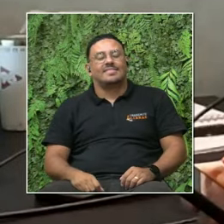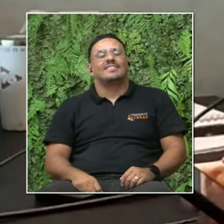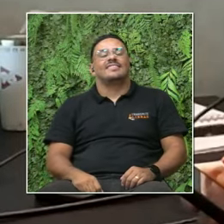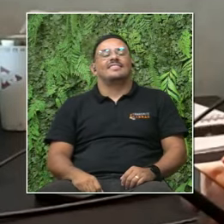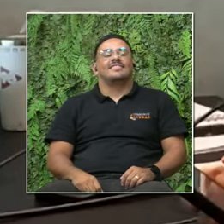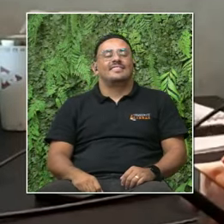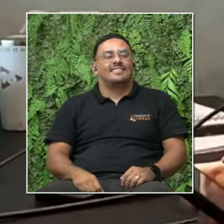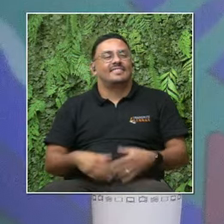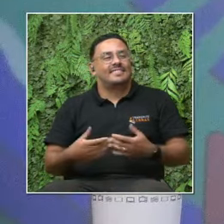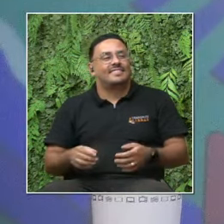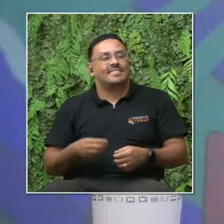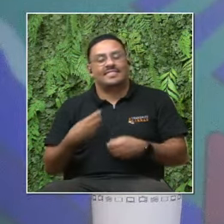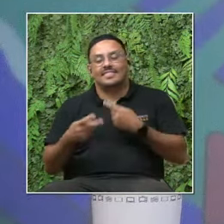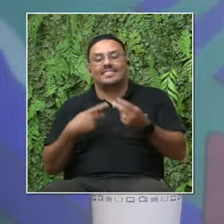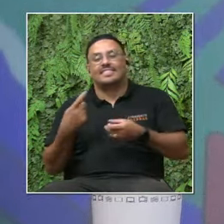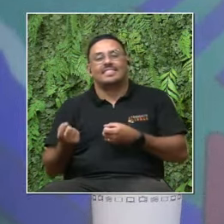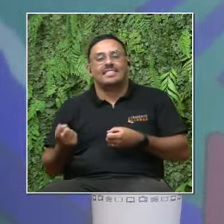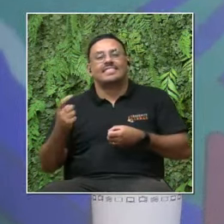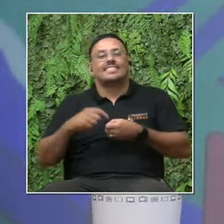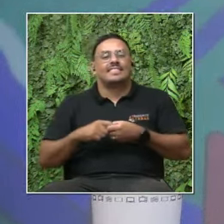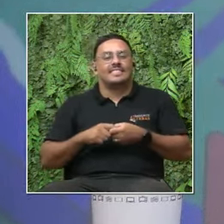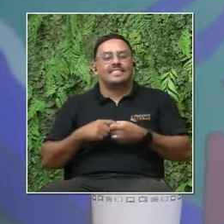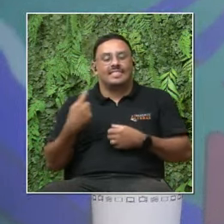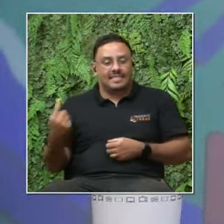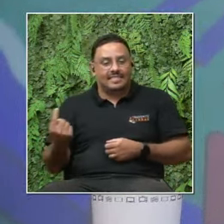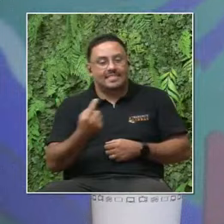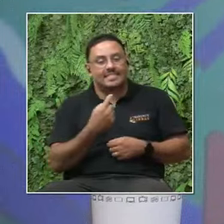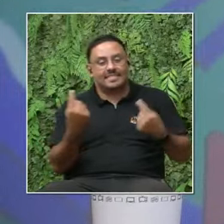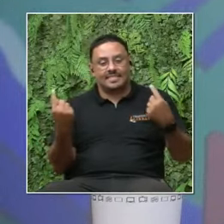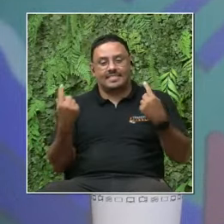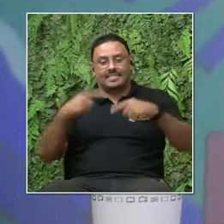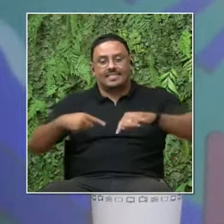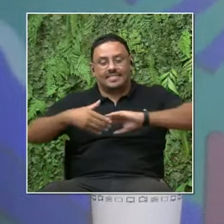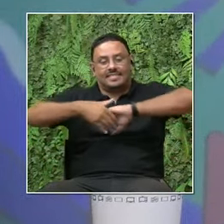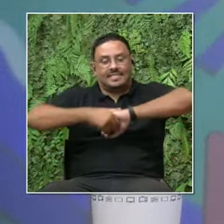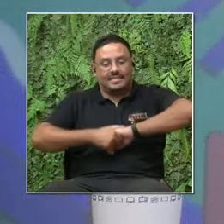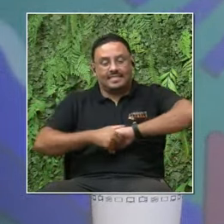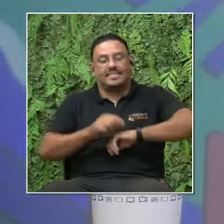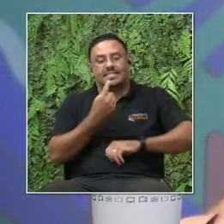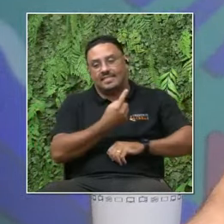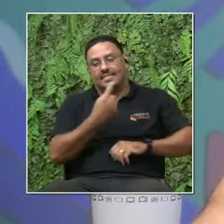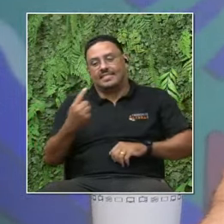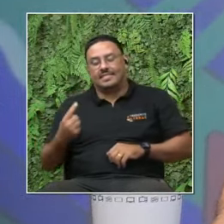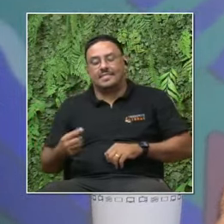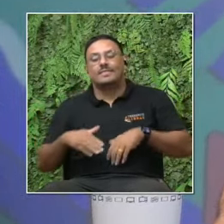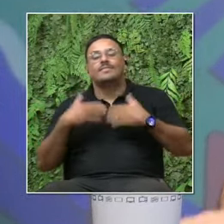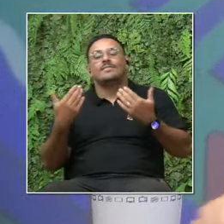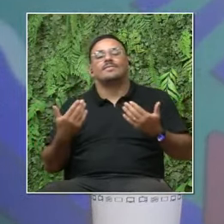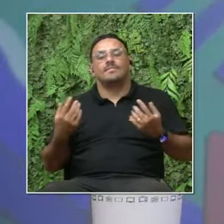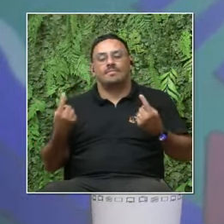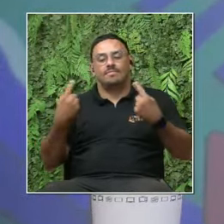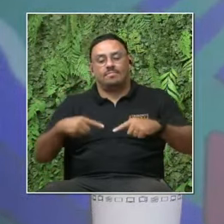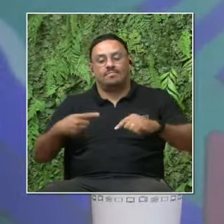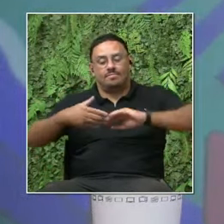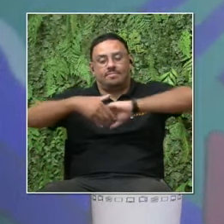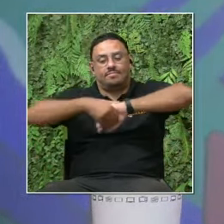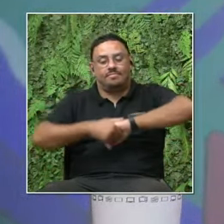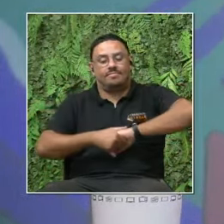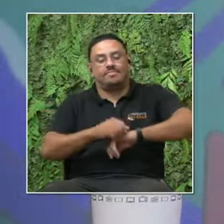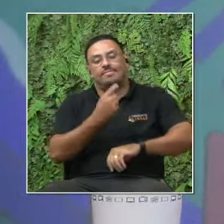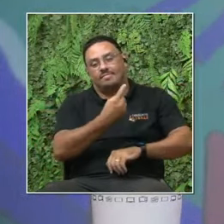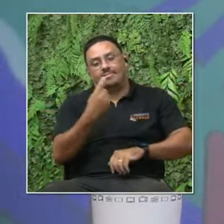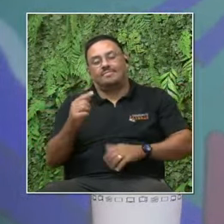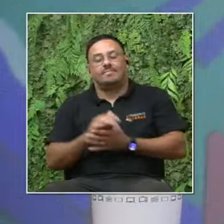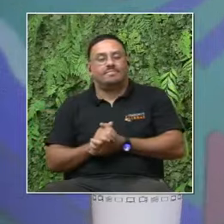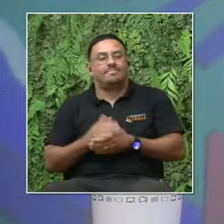grande daqui a pouco no nosso giro né de apostas cada um vai apostar qual vai ser a emplacação para hoje vai